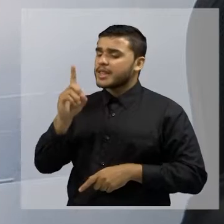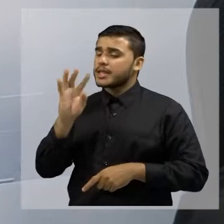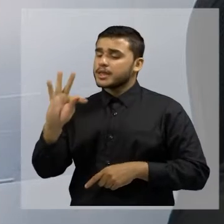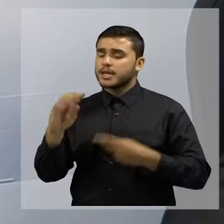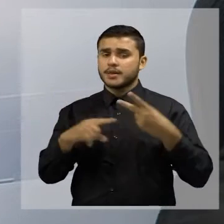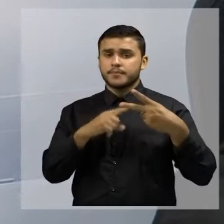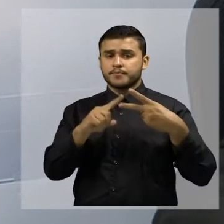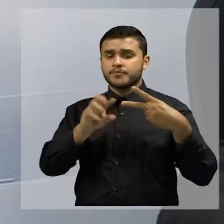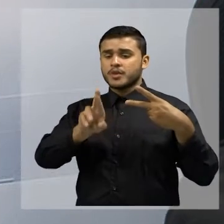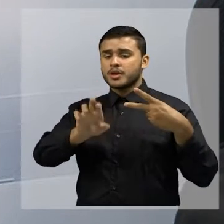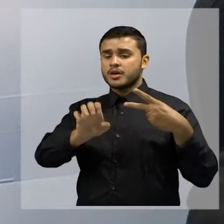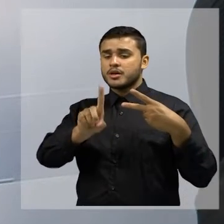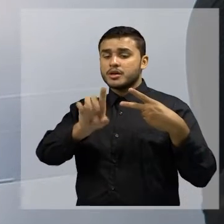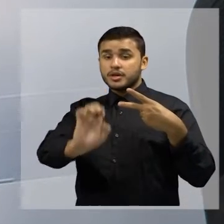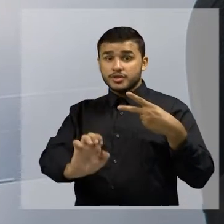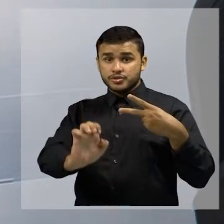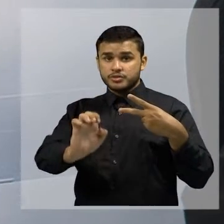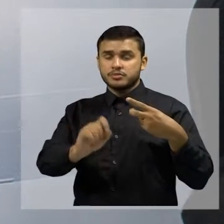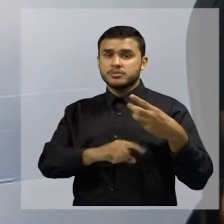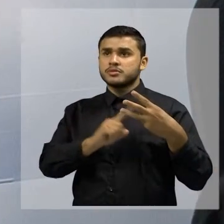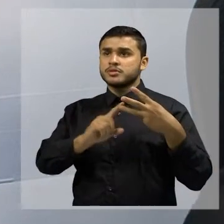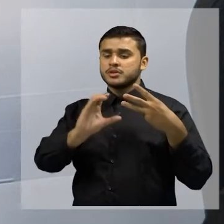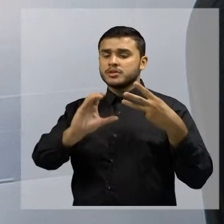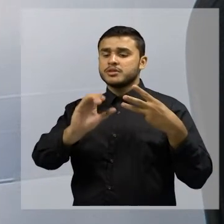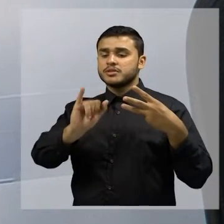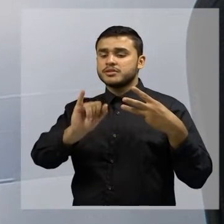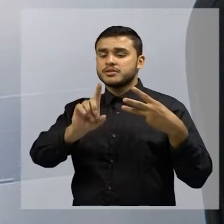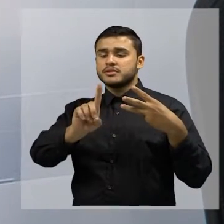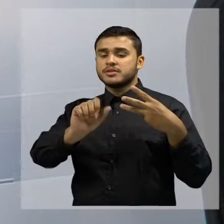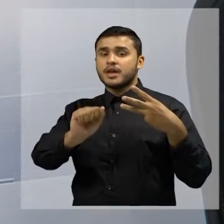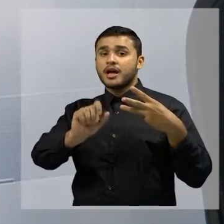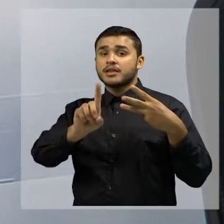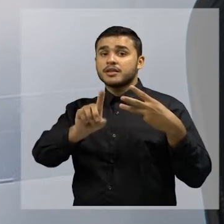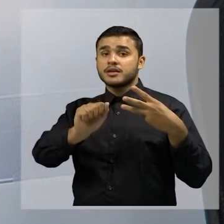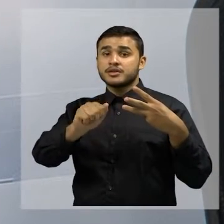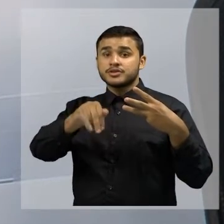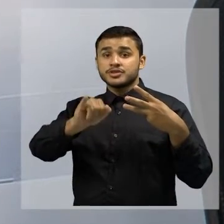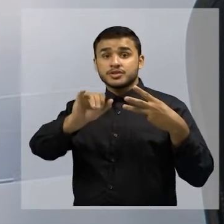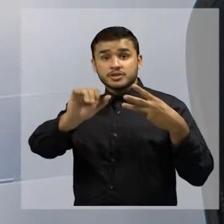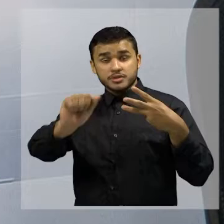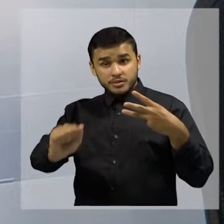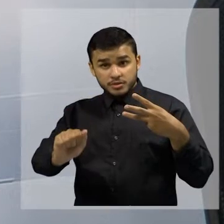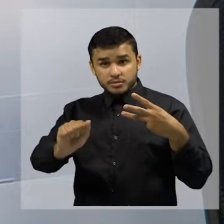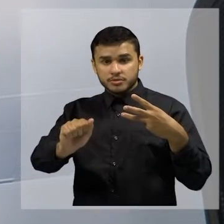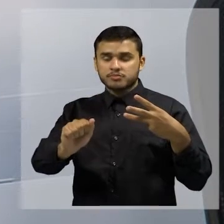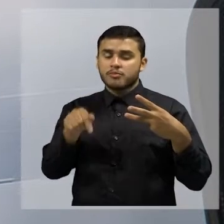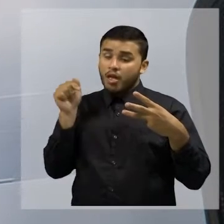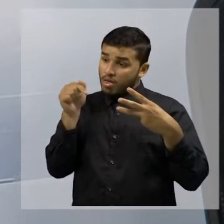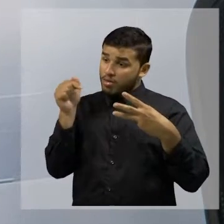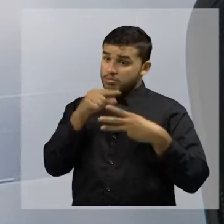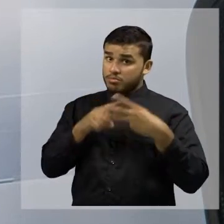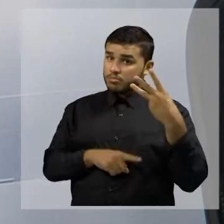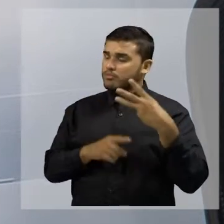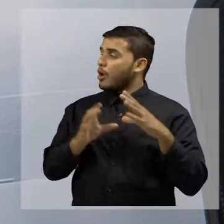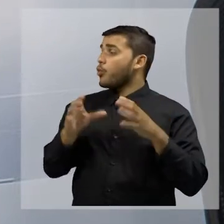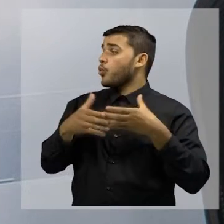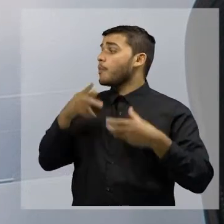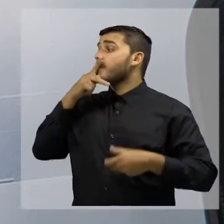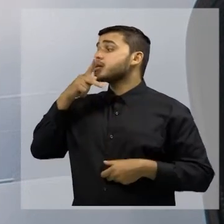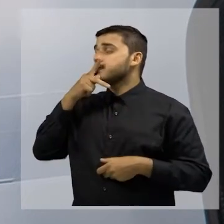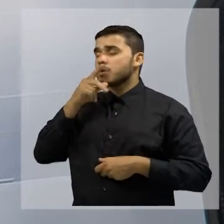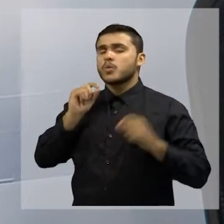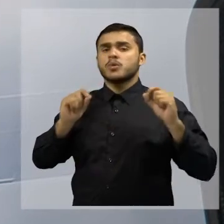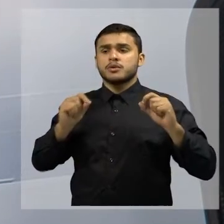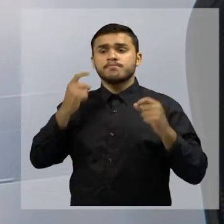receber também o apoio da cidadania, que é o antigo PPS, que deverá vir também para esse bloco, que se preocupa muito mais